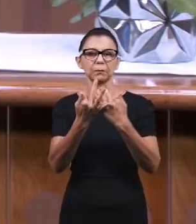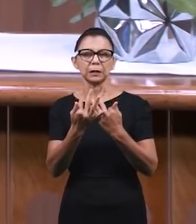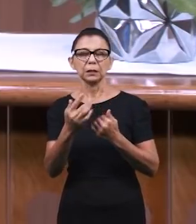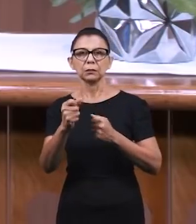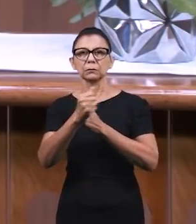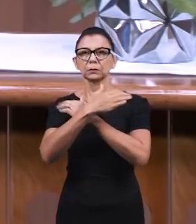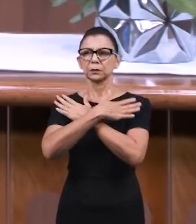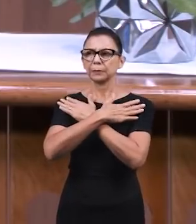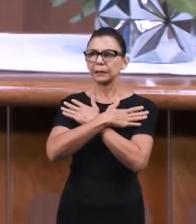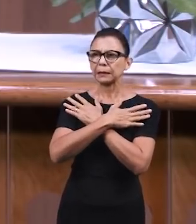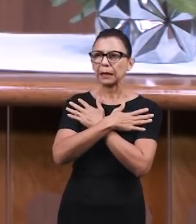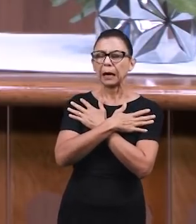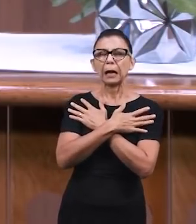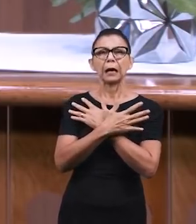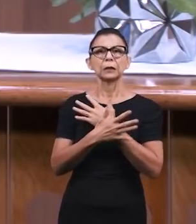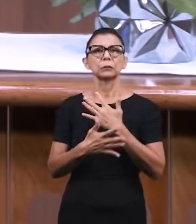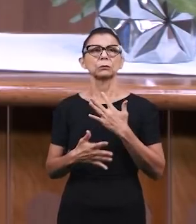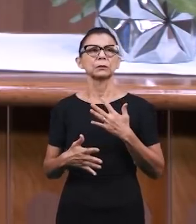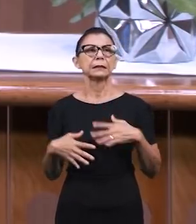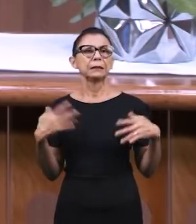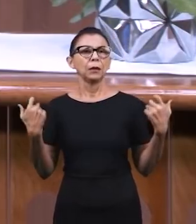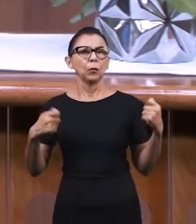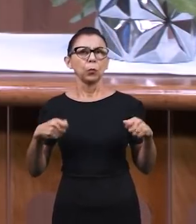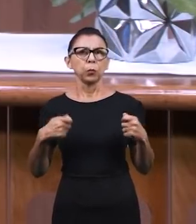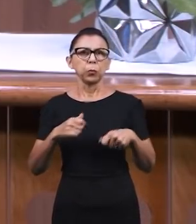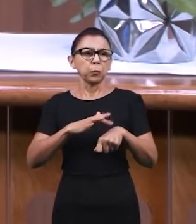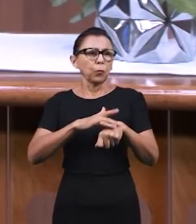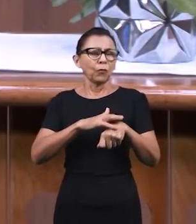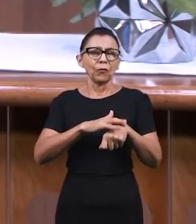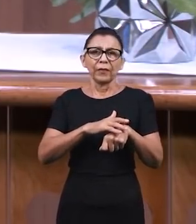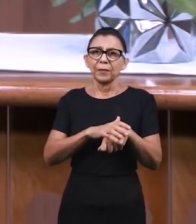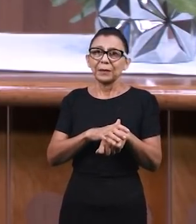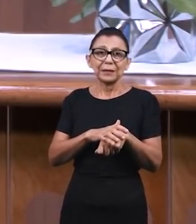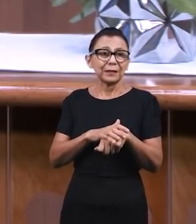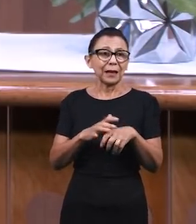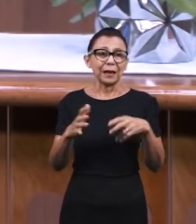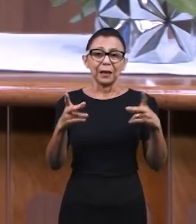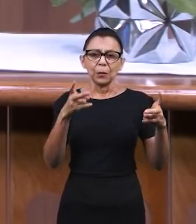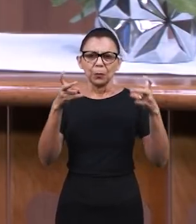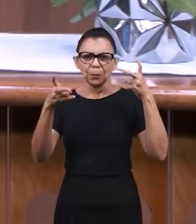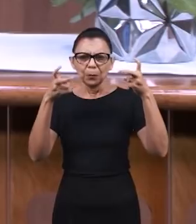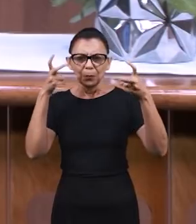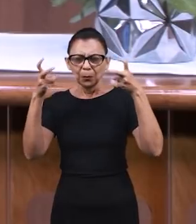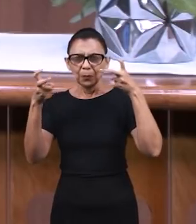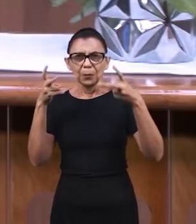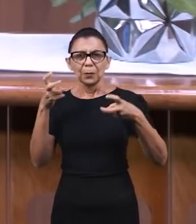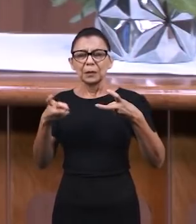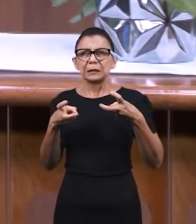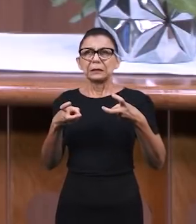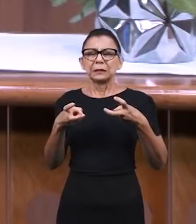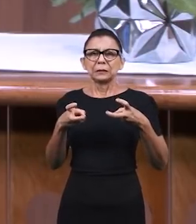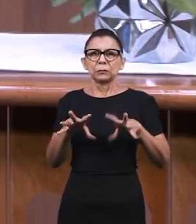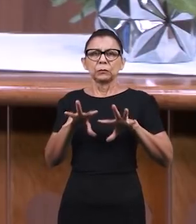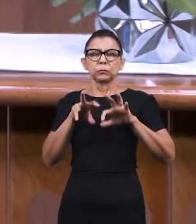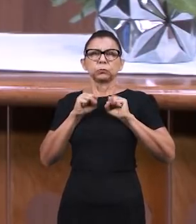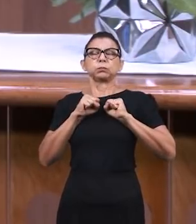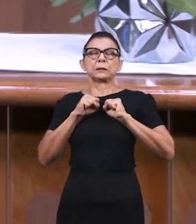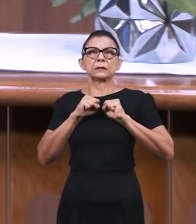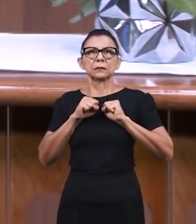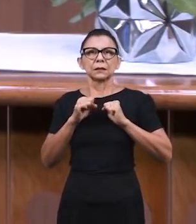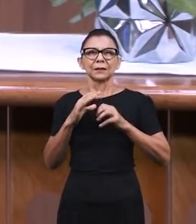emprego, você entrou numa crise financeira, alguma coisa, uma enfermidade. Isso cria